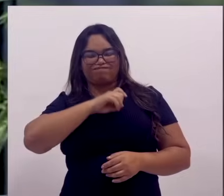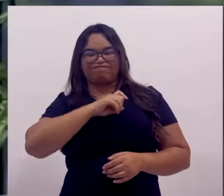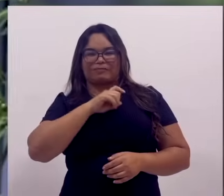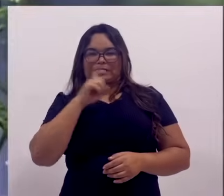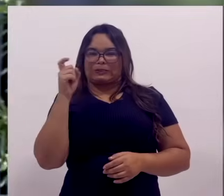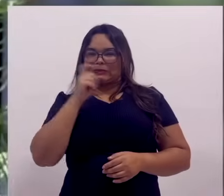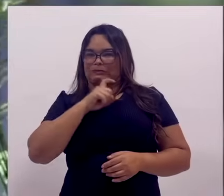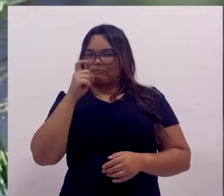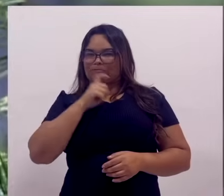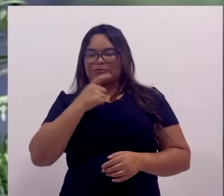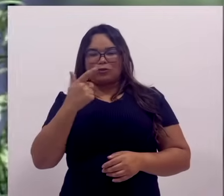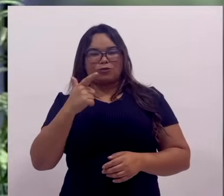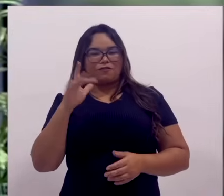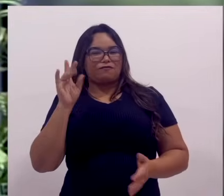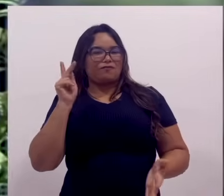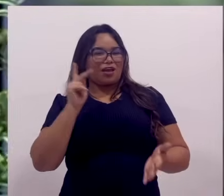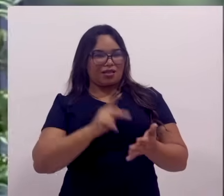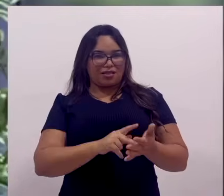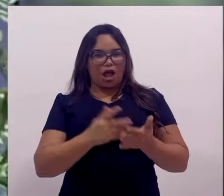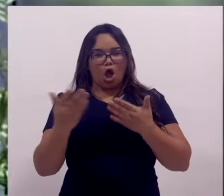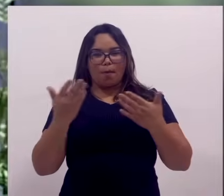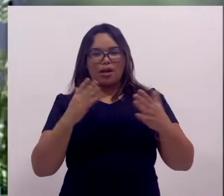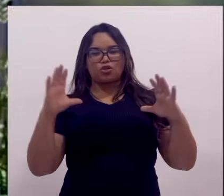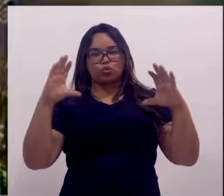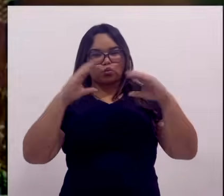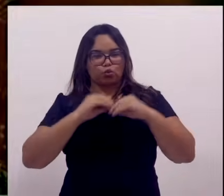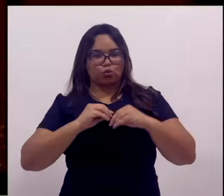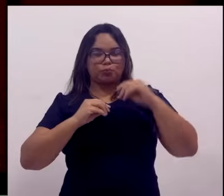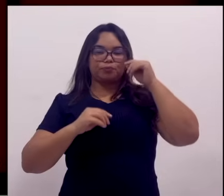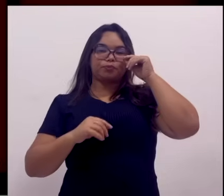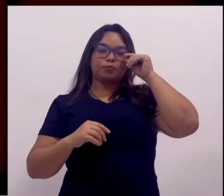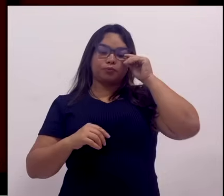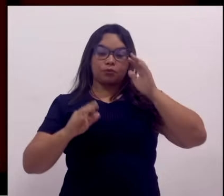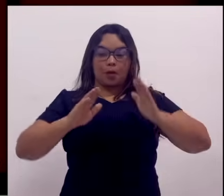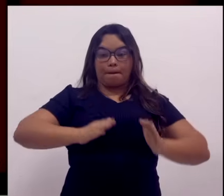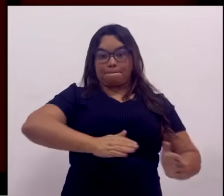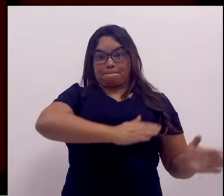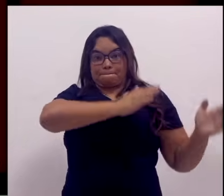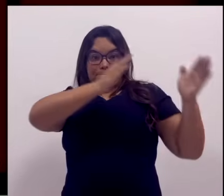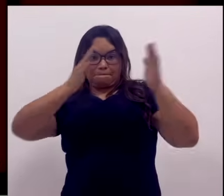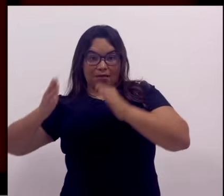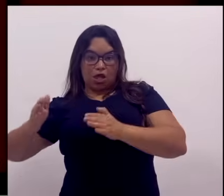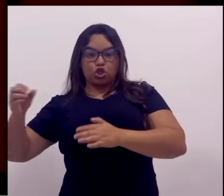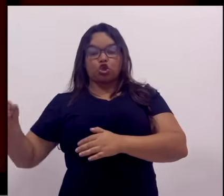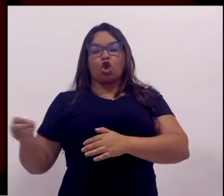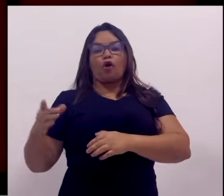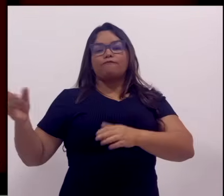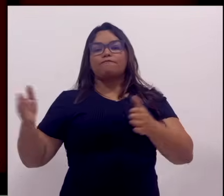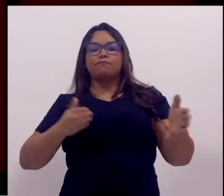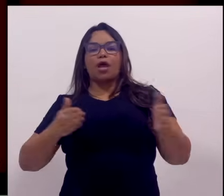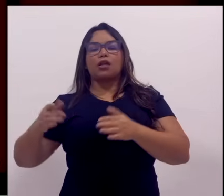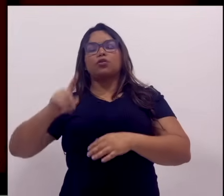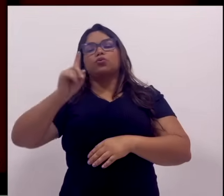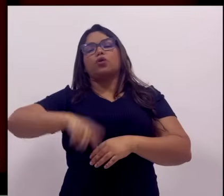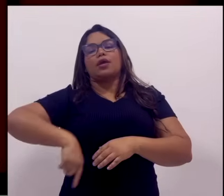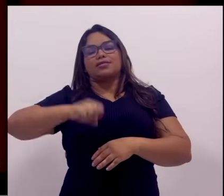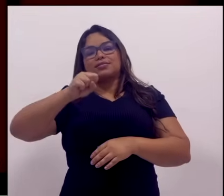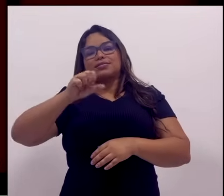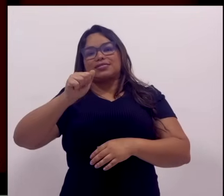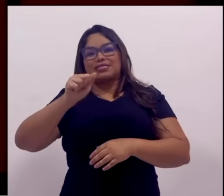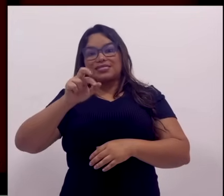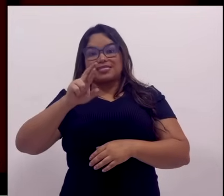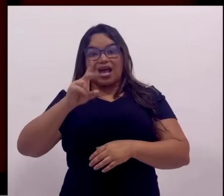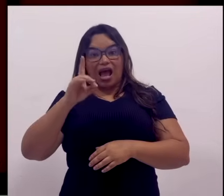Trevas. Então, o período seguinte é Sardes, que abarca desde o ano 1517